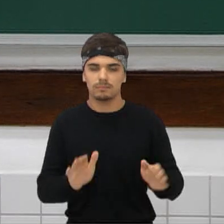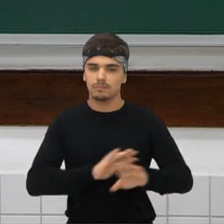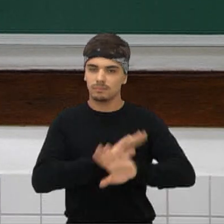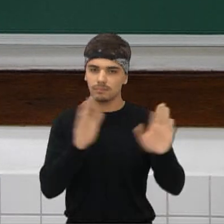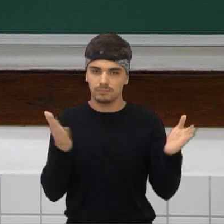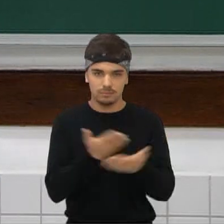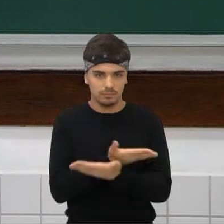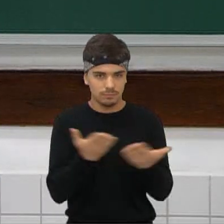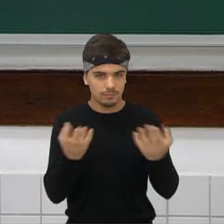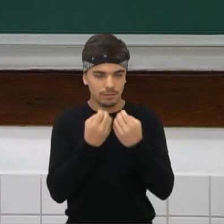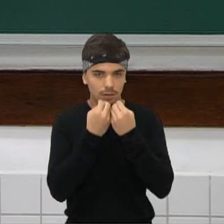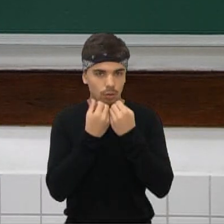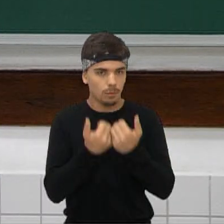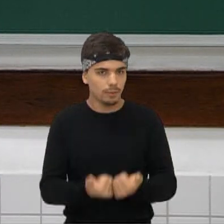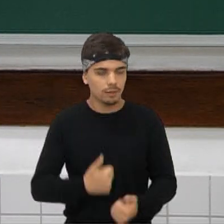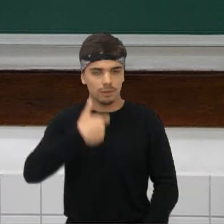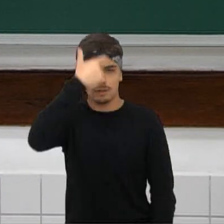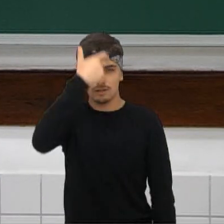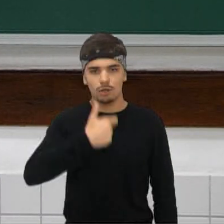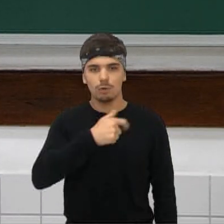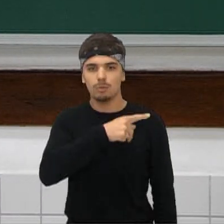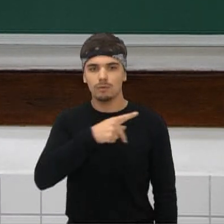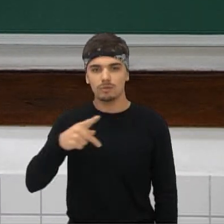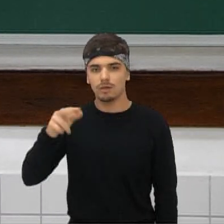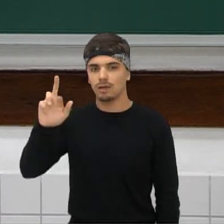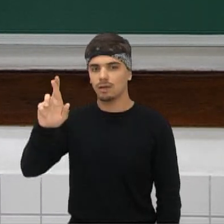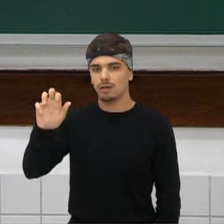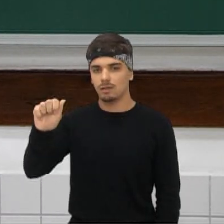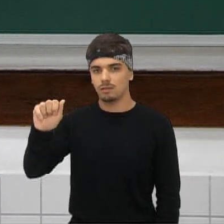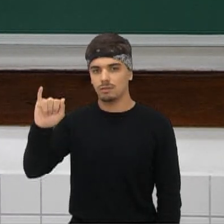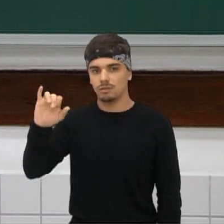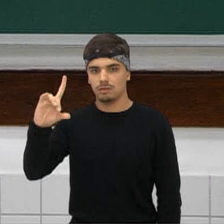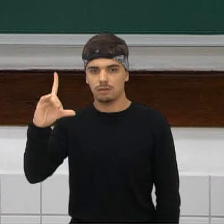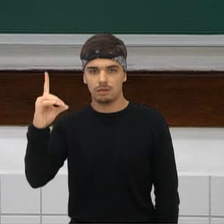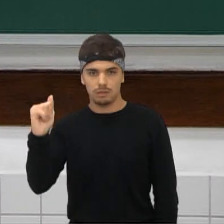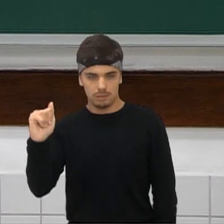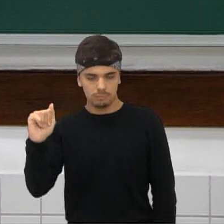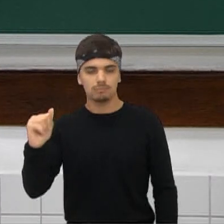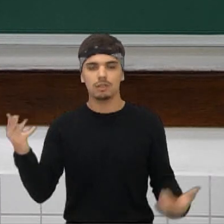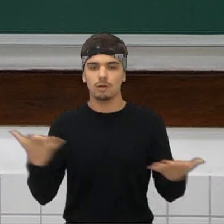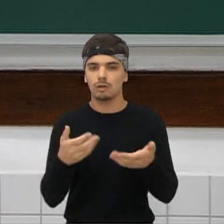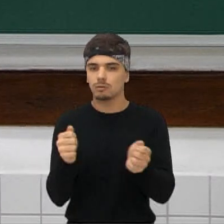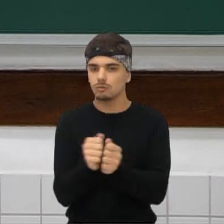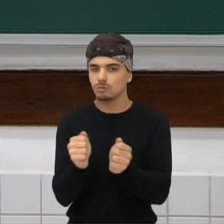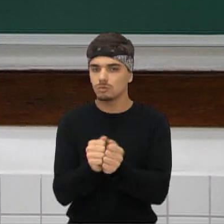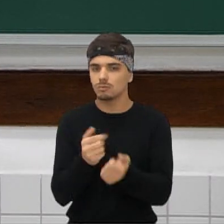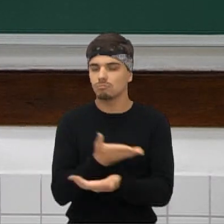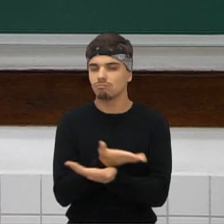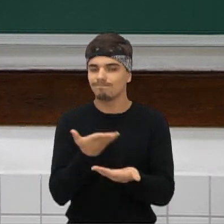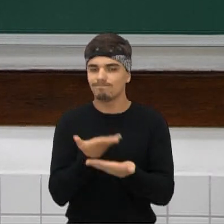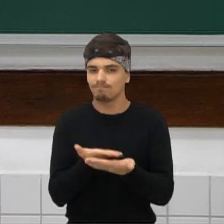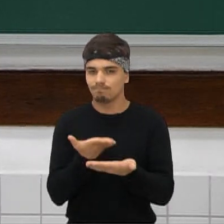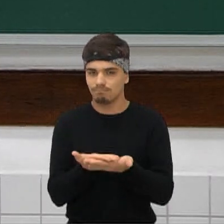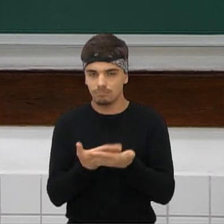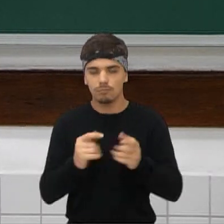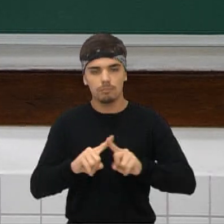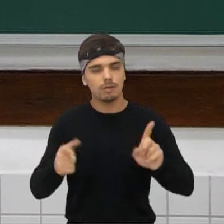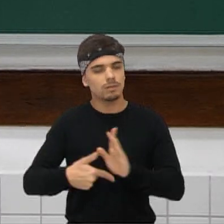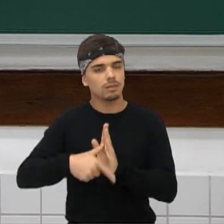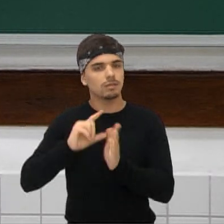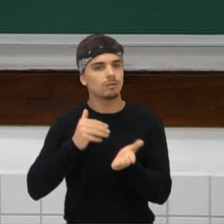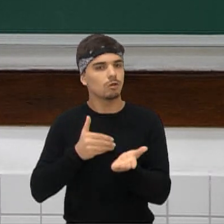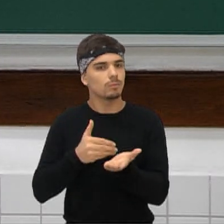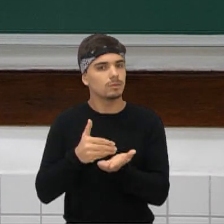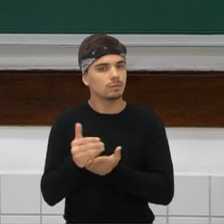Olá, gente, tudo bem? Eu sou a professora Railda, né? Vou estar com vocês aí nessa aula, né? Mas antes de nós darmos